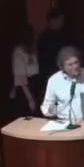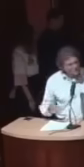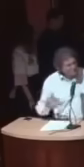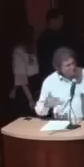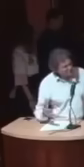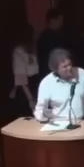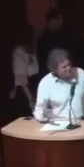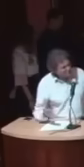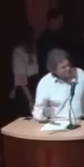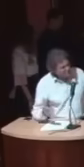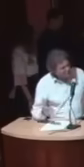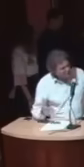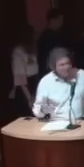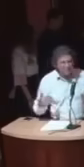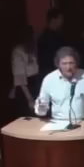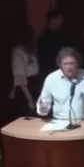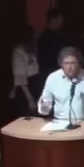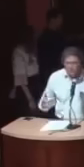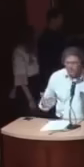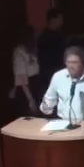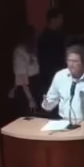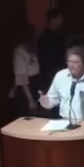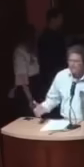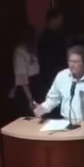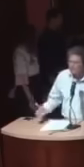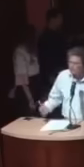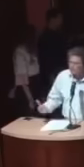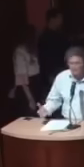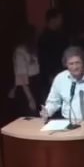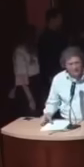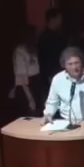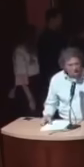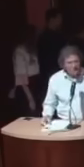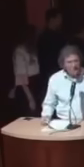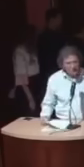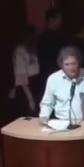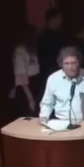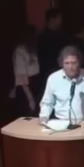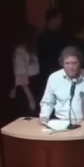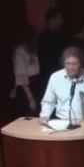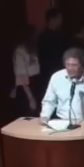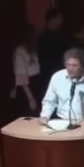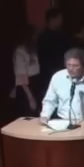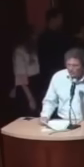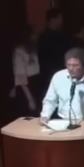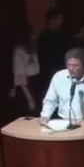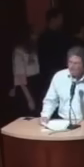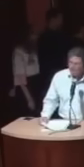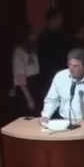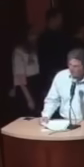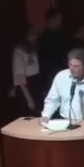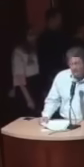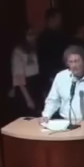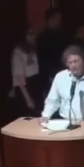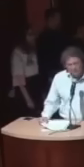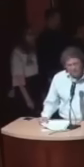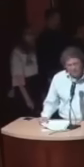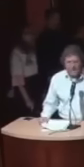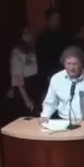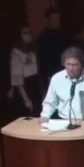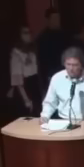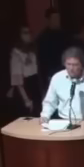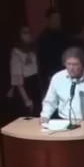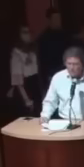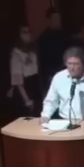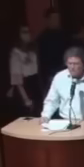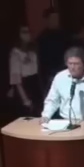sempre teve, atingir 2% ou até mais do PIB para a ciência, tecnologia e inovação. Qual é a proposta do candidato para que a gente possa chegar, primeiro,